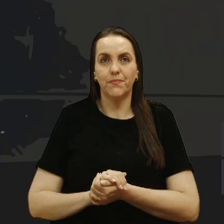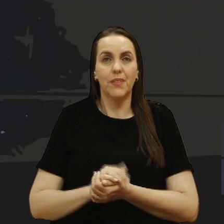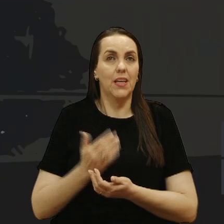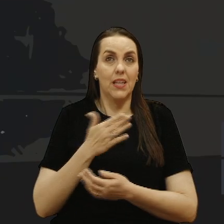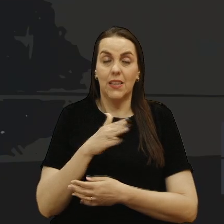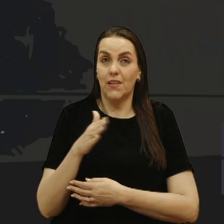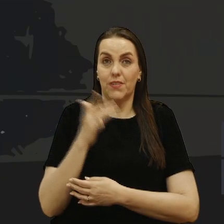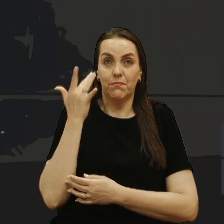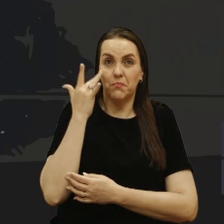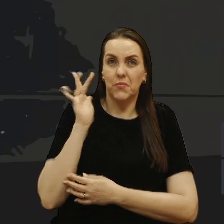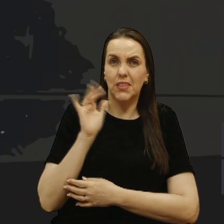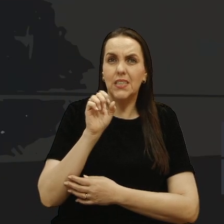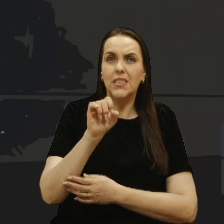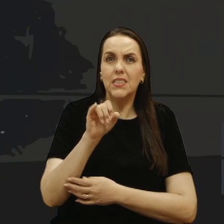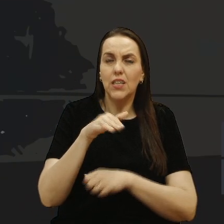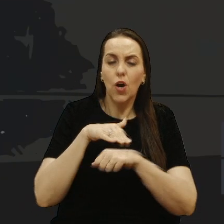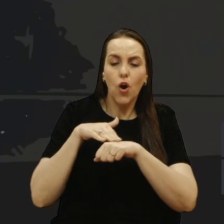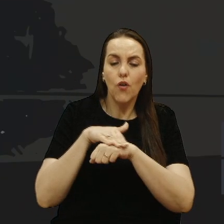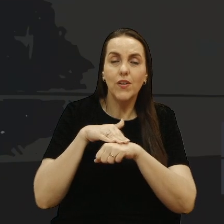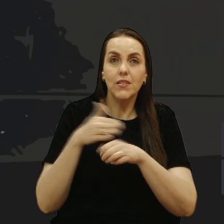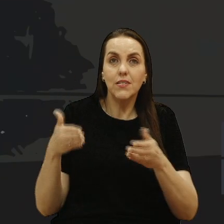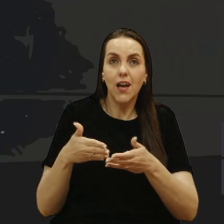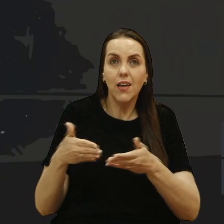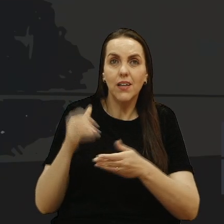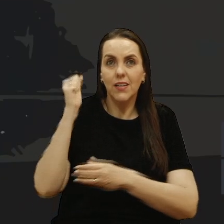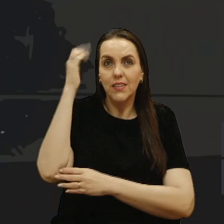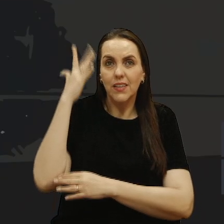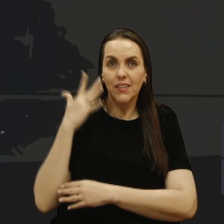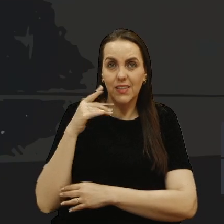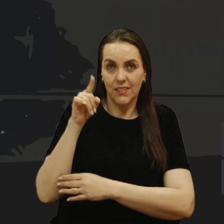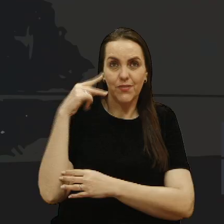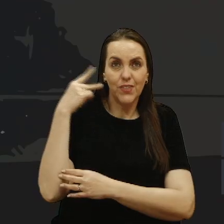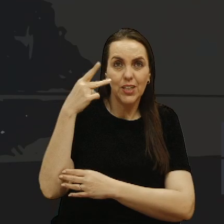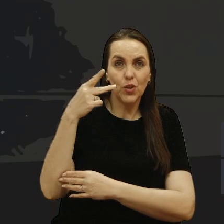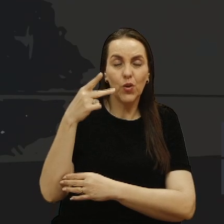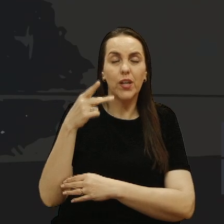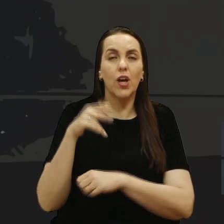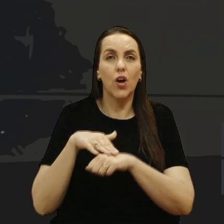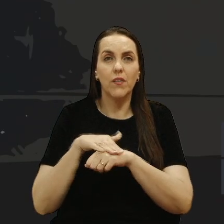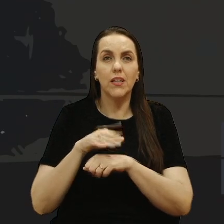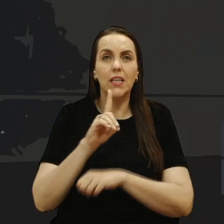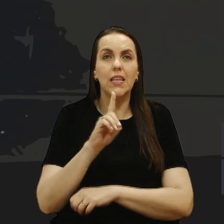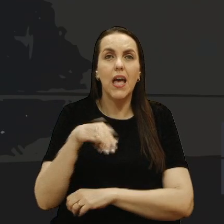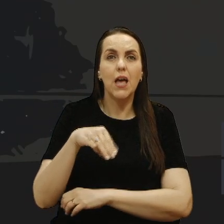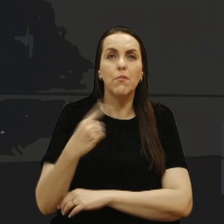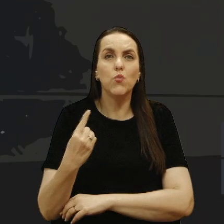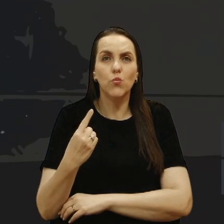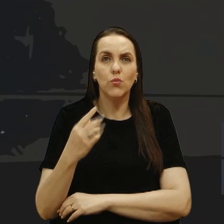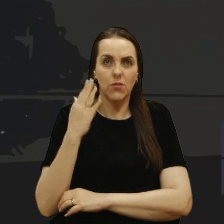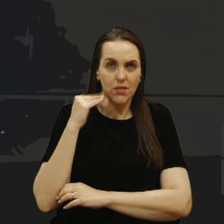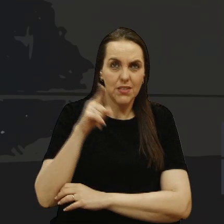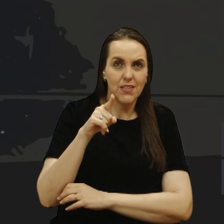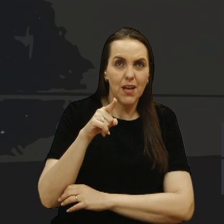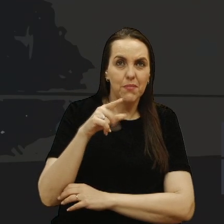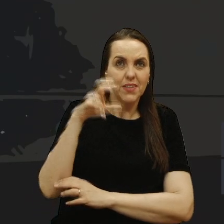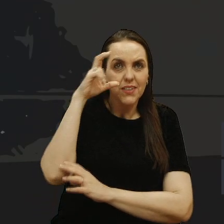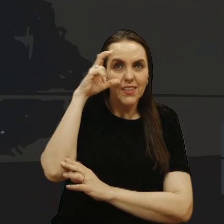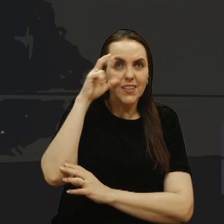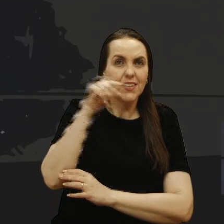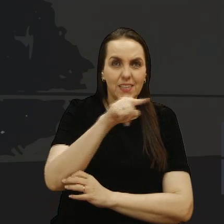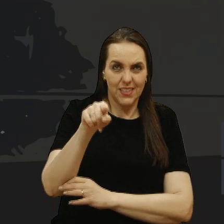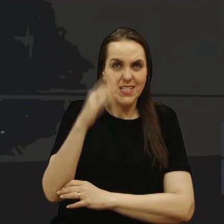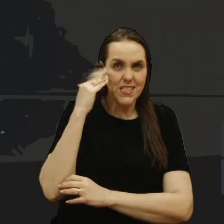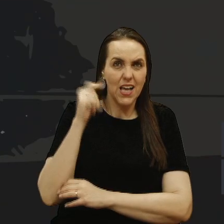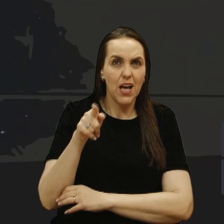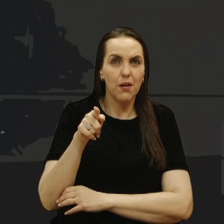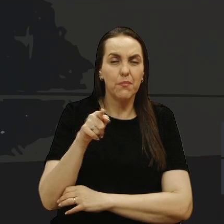mas se a gente conversasse aqui, né, vereadora Daiane, com os colegas vereadores, falasse sobre DM1, vereadora Sandra, será que as pessoas têm ideia do que é